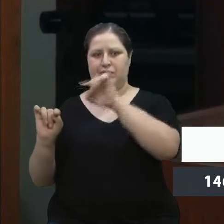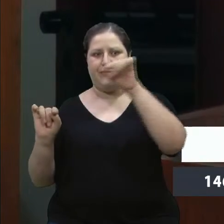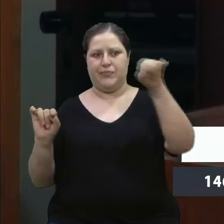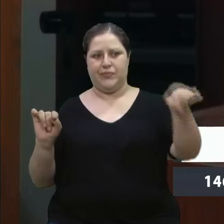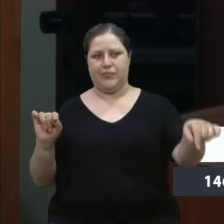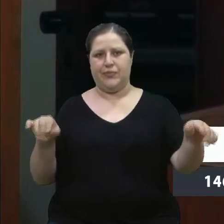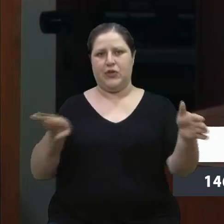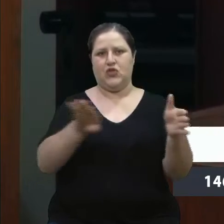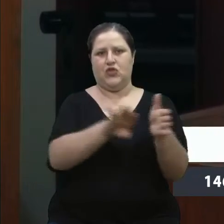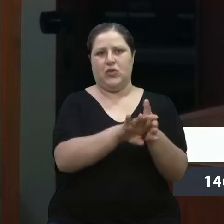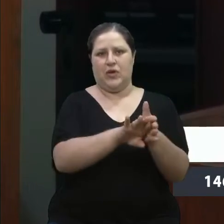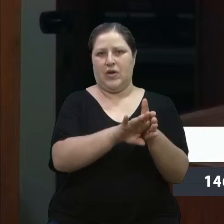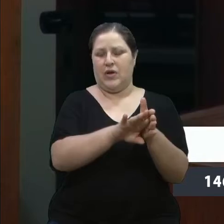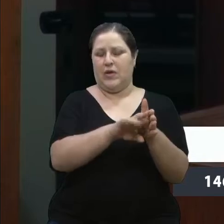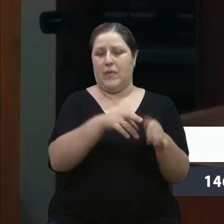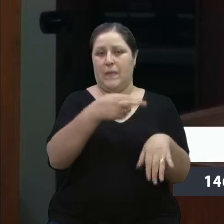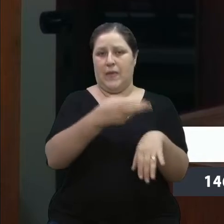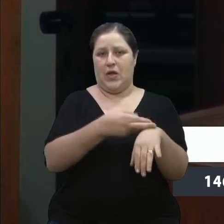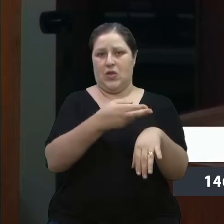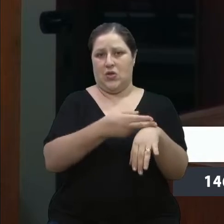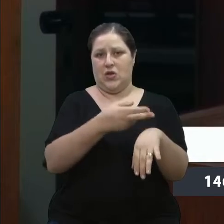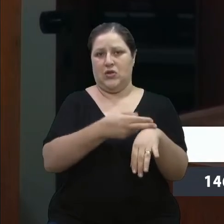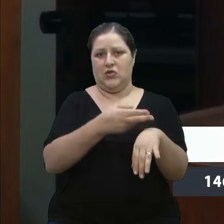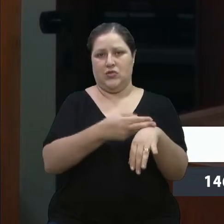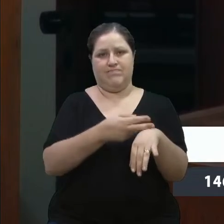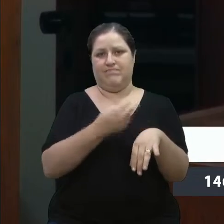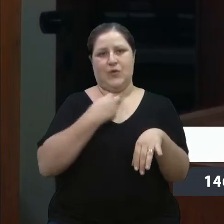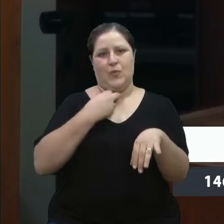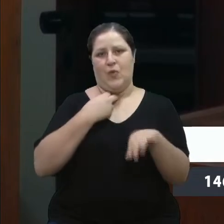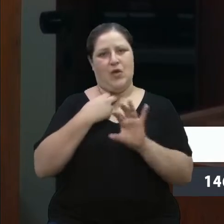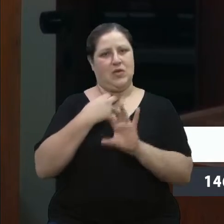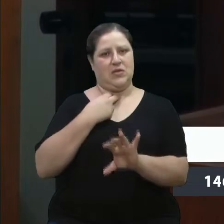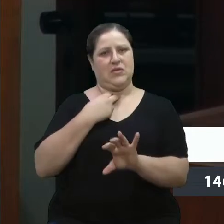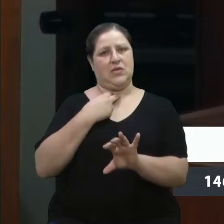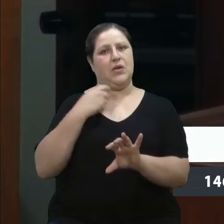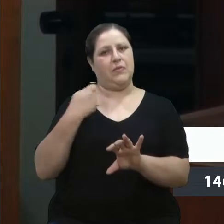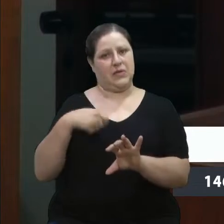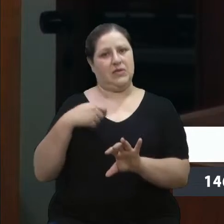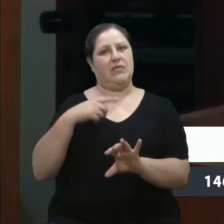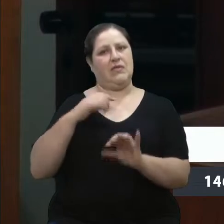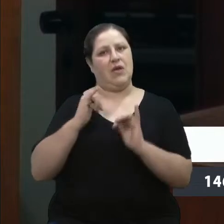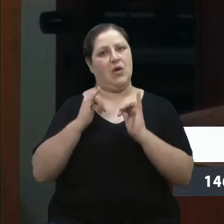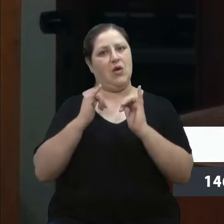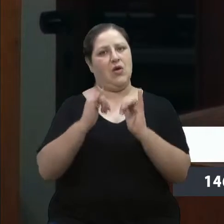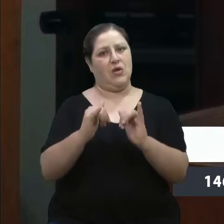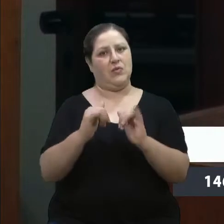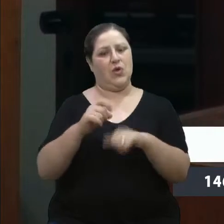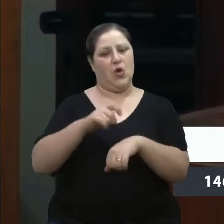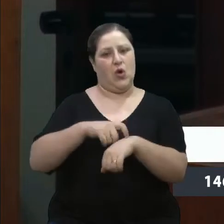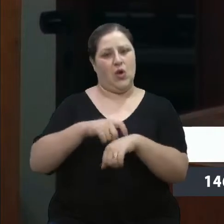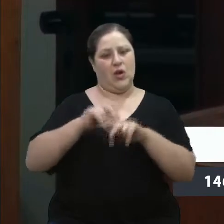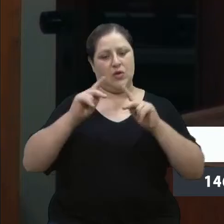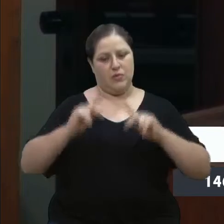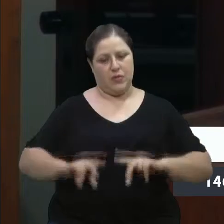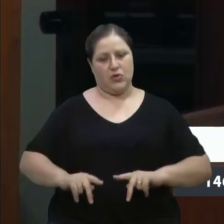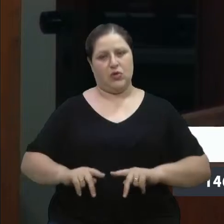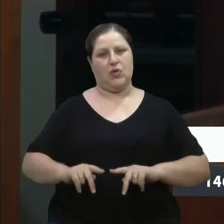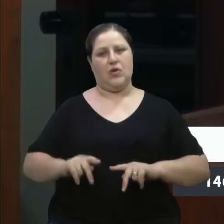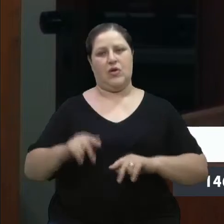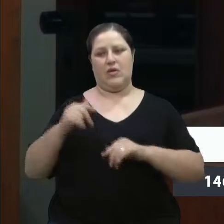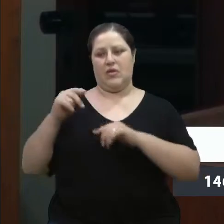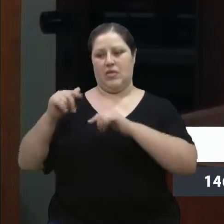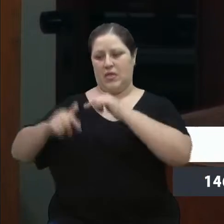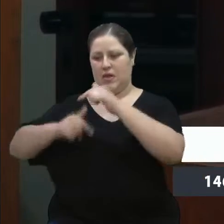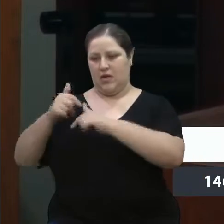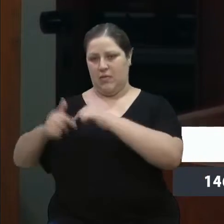Reolon. Não dá para ser assim. Nós precisamos ter ônibus, horário, para que as pessoas que saem do seu